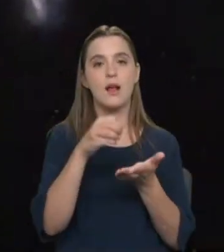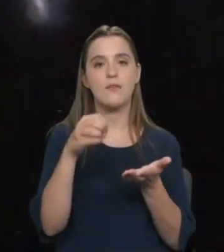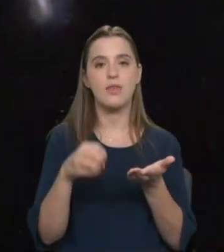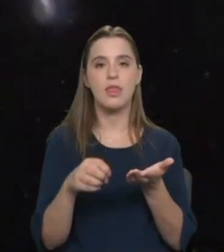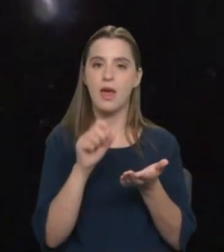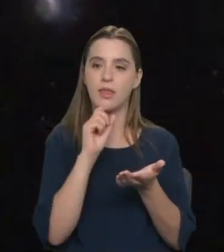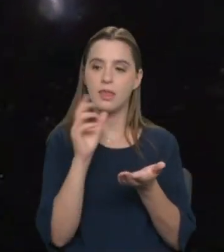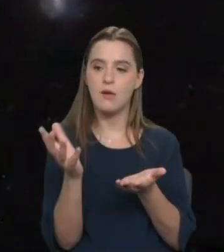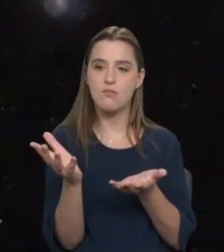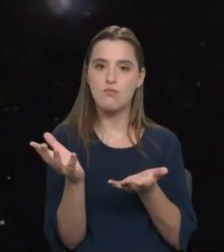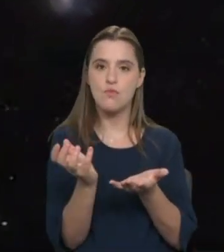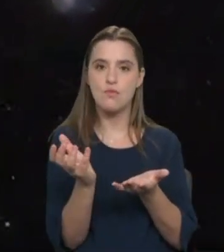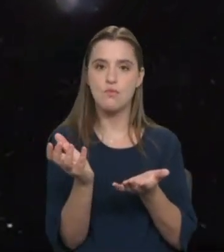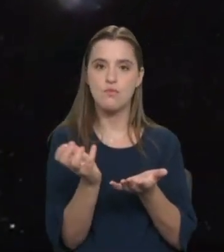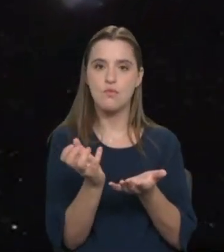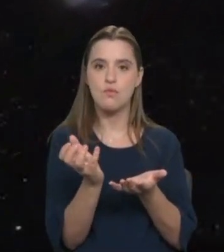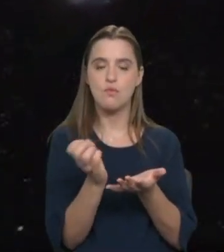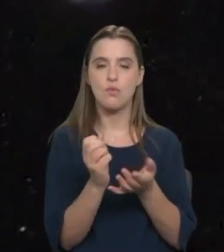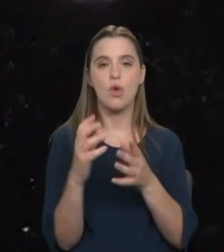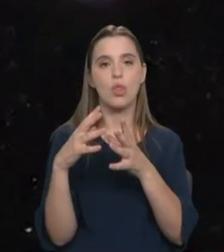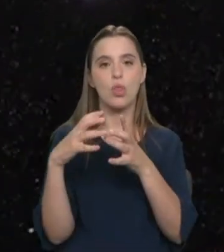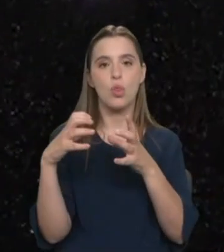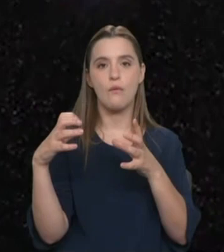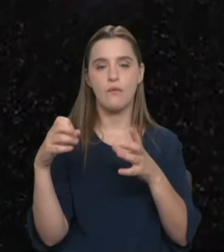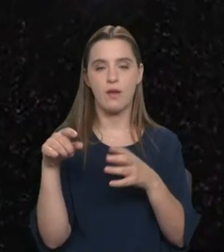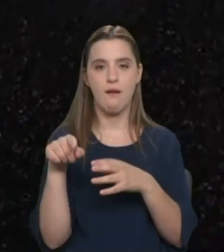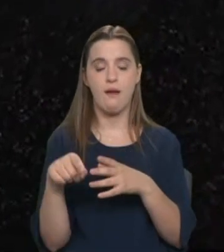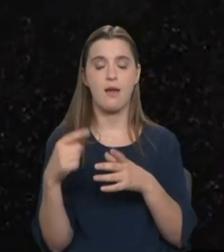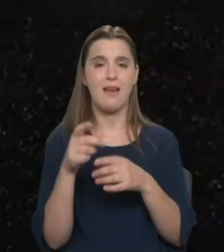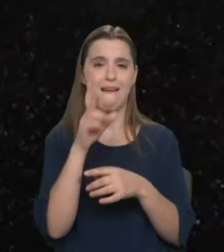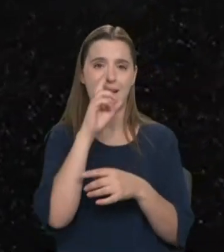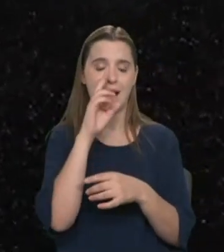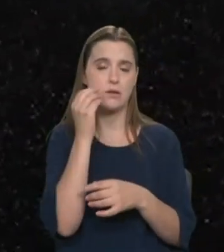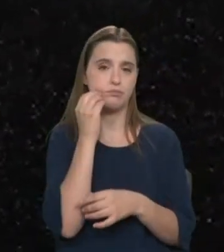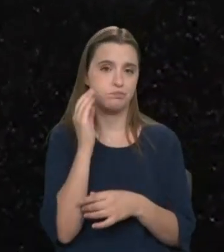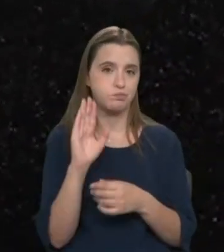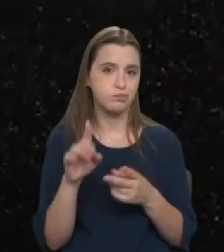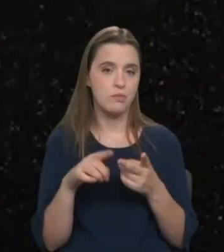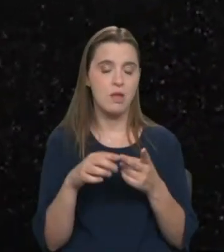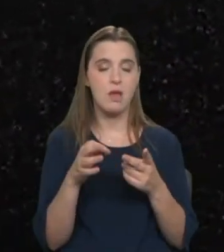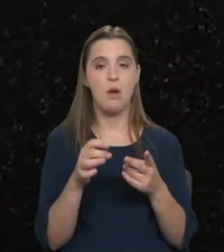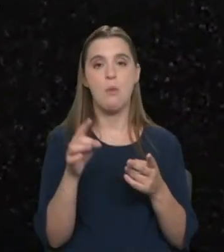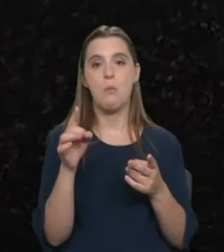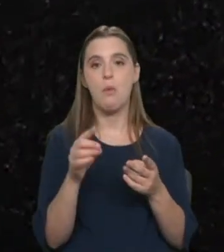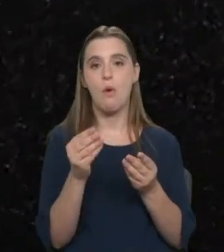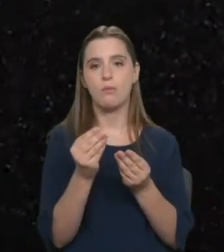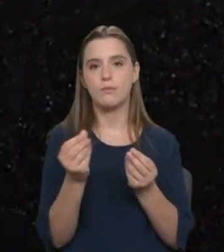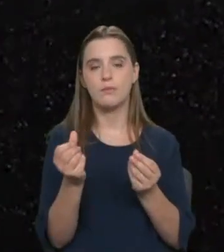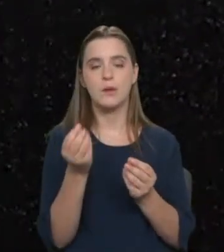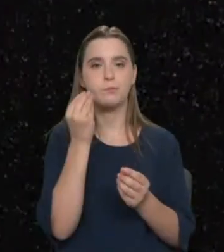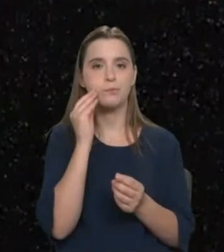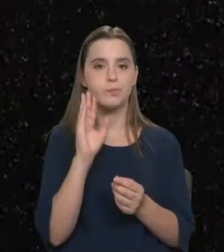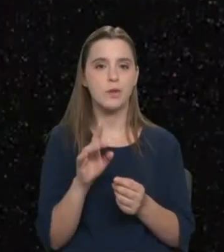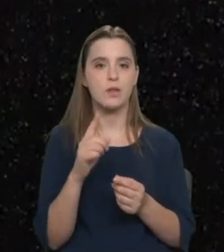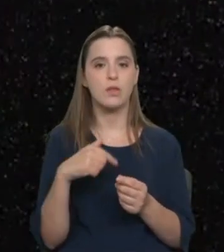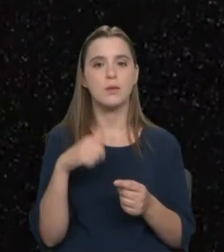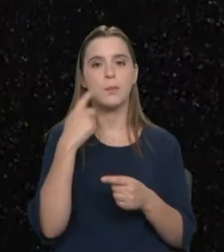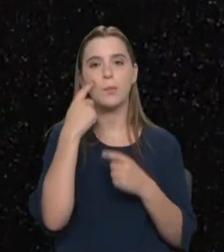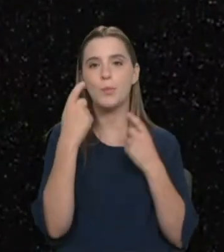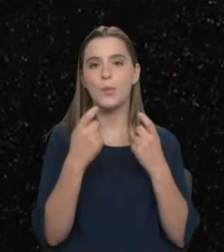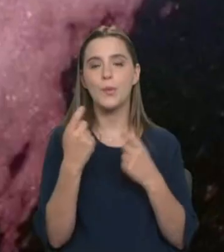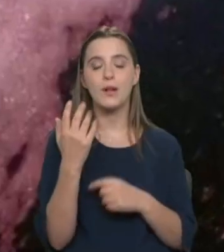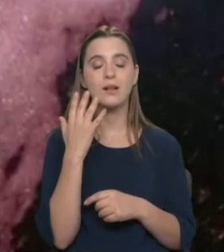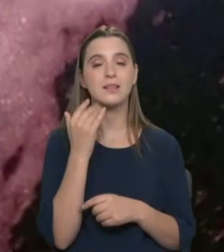nuvens de Magalhães. E, portanto, o gás é natural que lá esteja. A poeira também, porque as galáxias têm muita poeira. Andamos à procura também de tentar